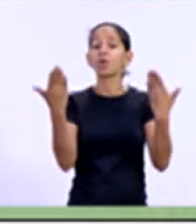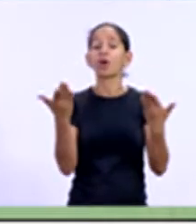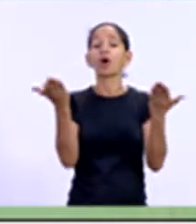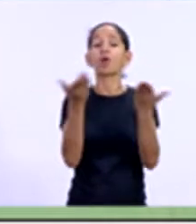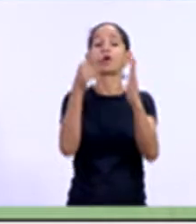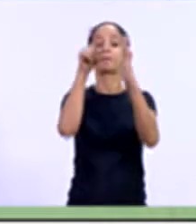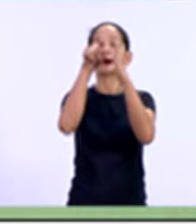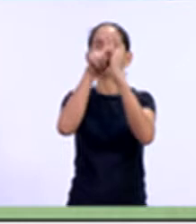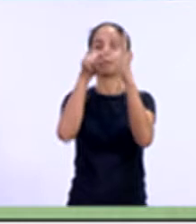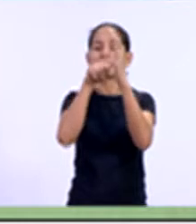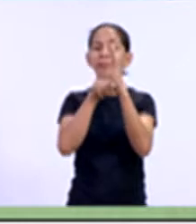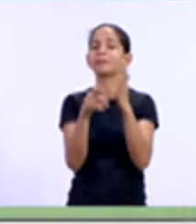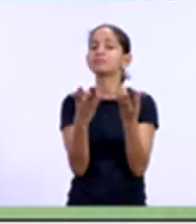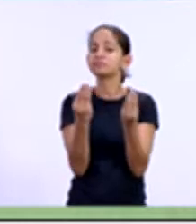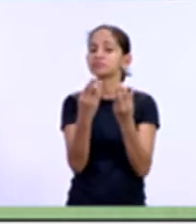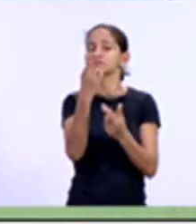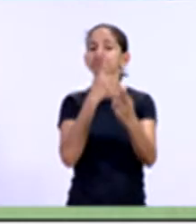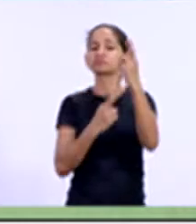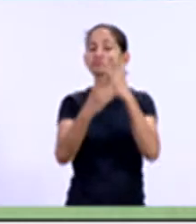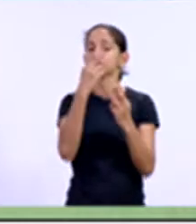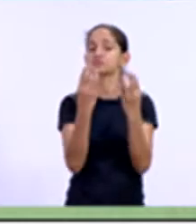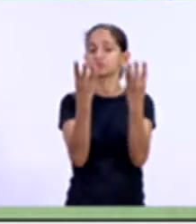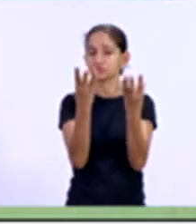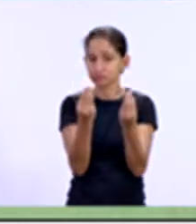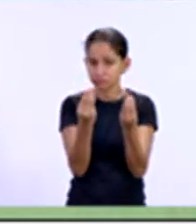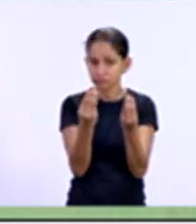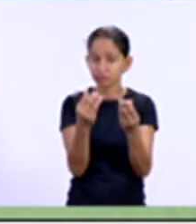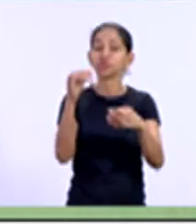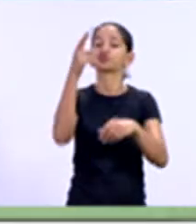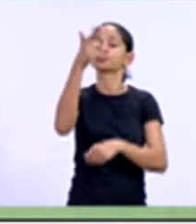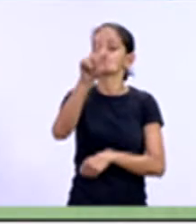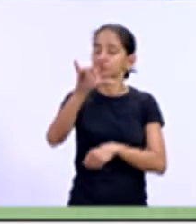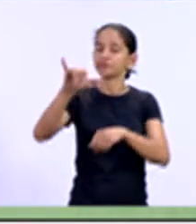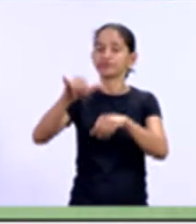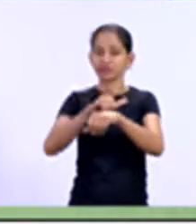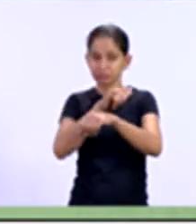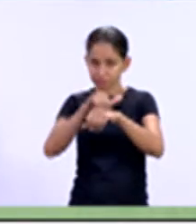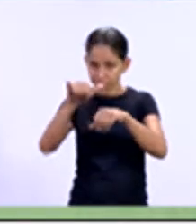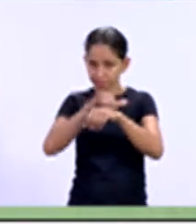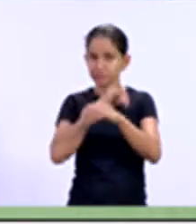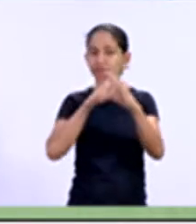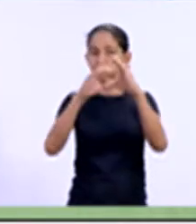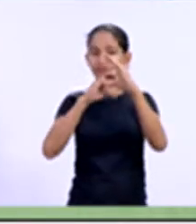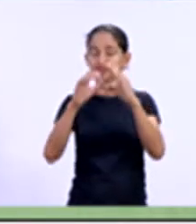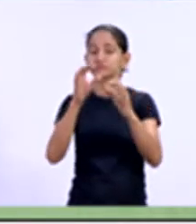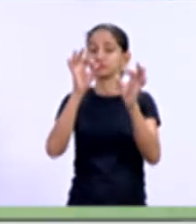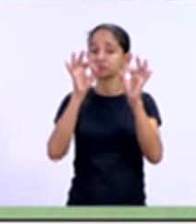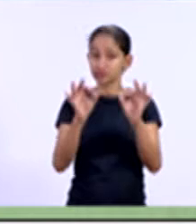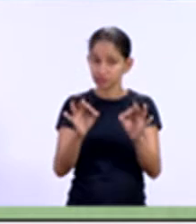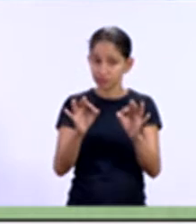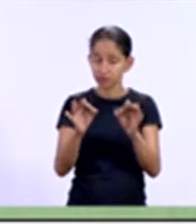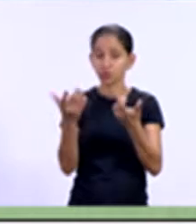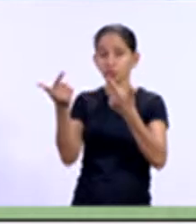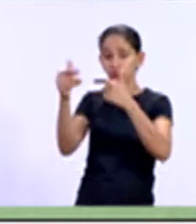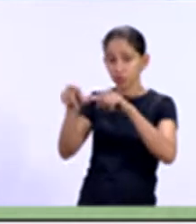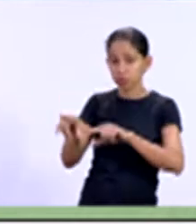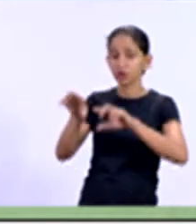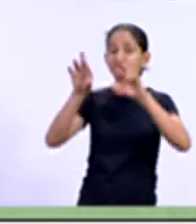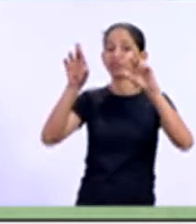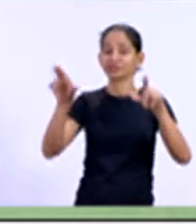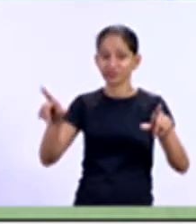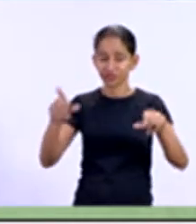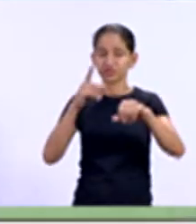questionário. Ferramenta de comunicação, mais uma vez, assíncrona, com a finalidade